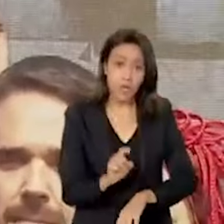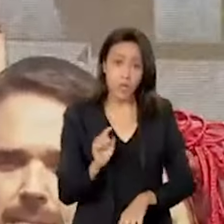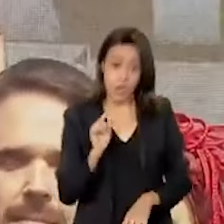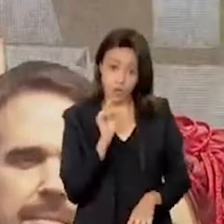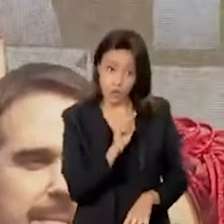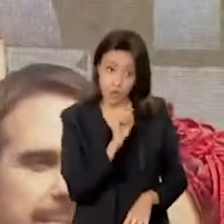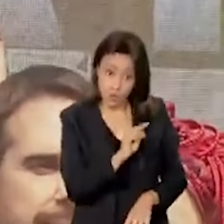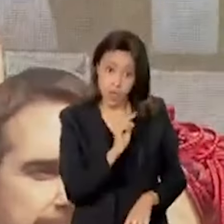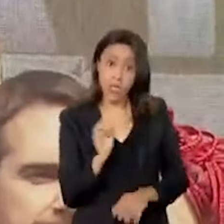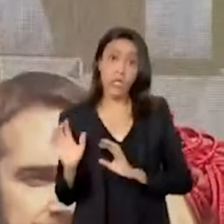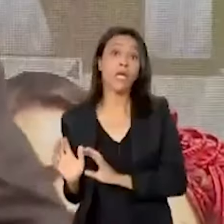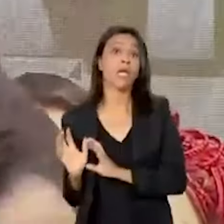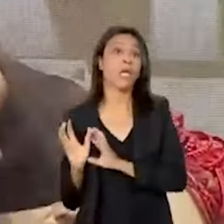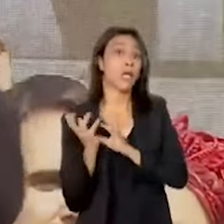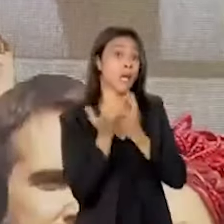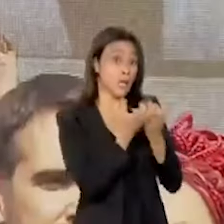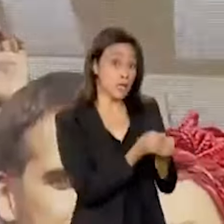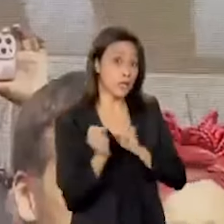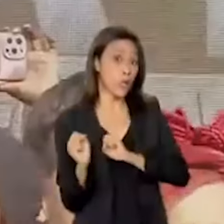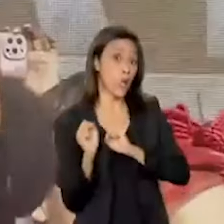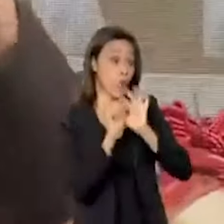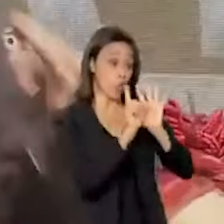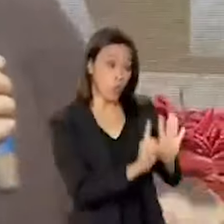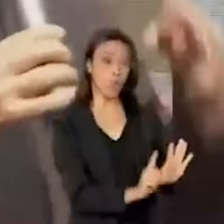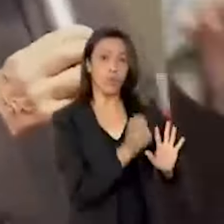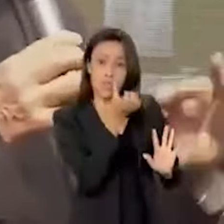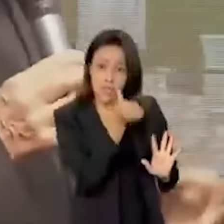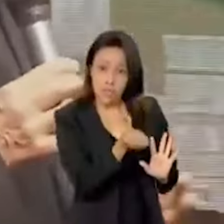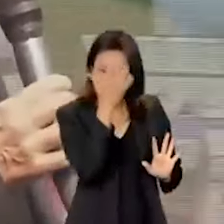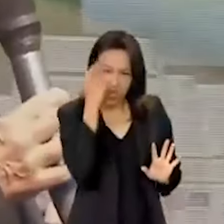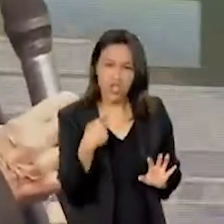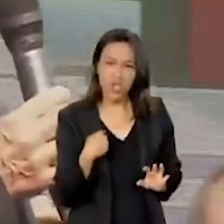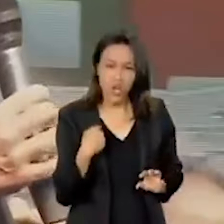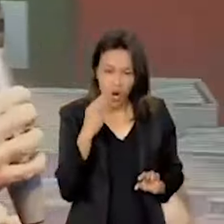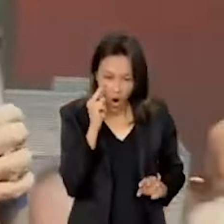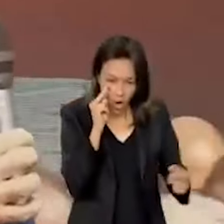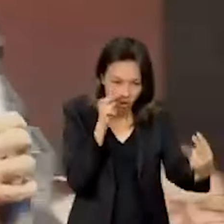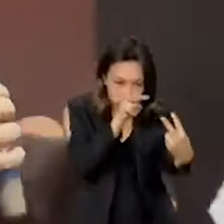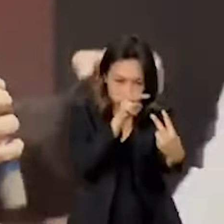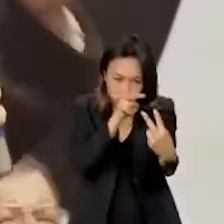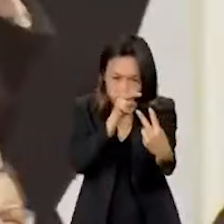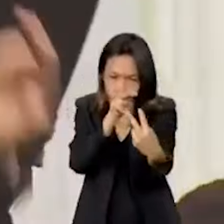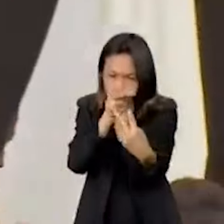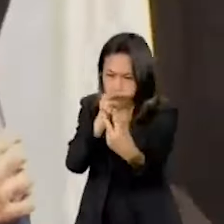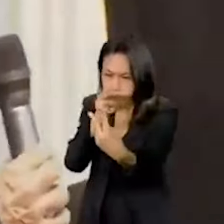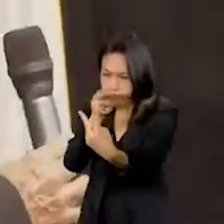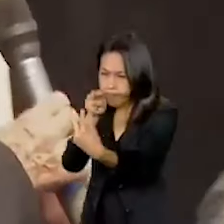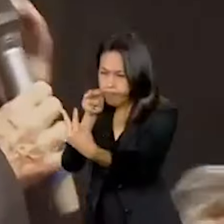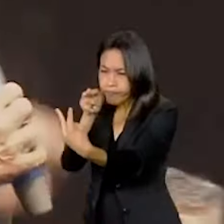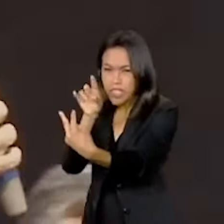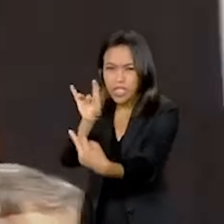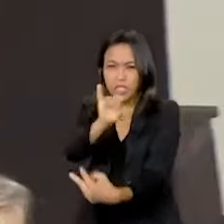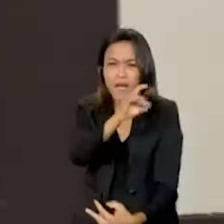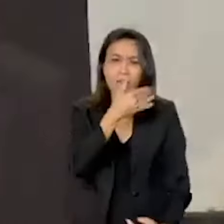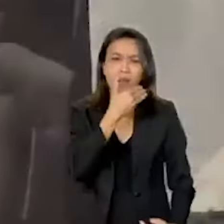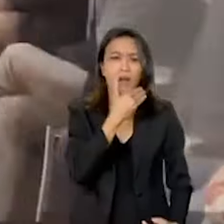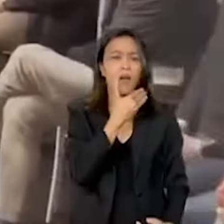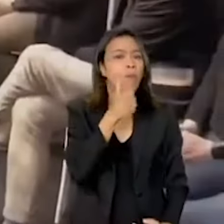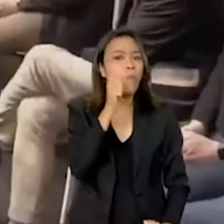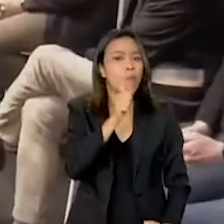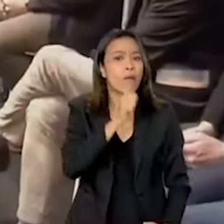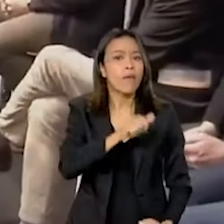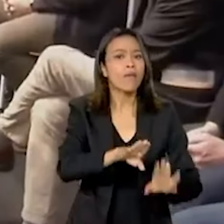ministros. E eu posso dizer para vocês, olhando na cara de vocês, olhando na cara de cada mulher e de cada criança,